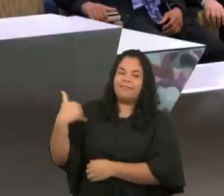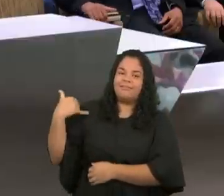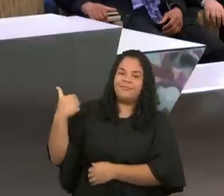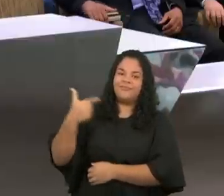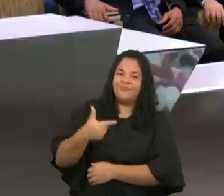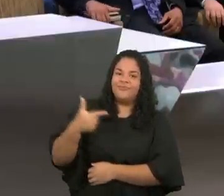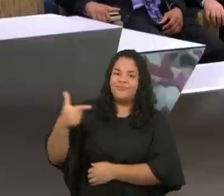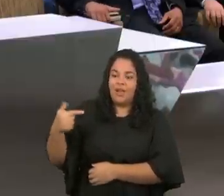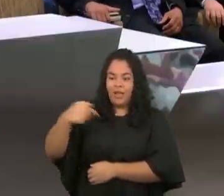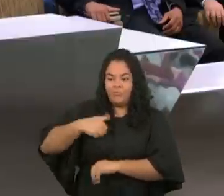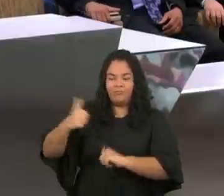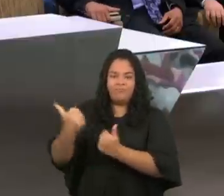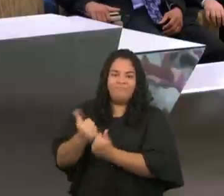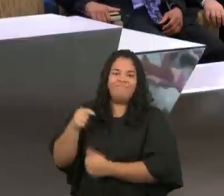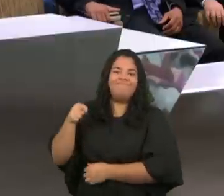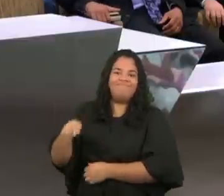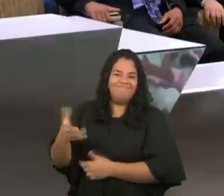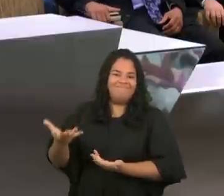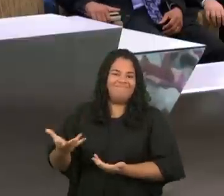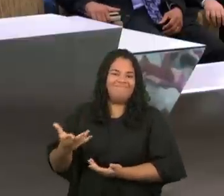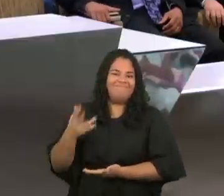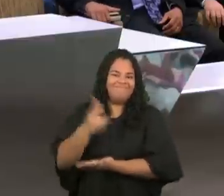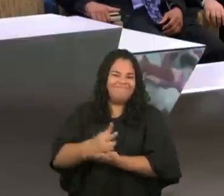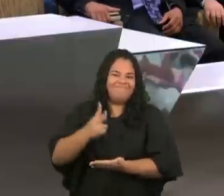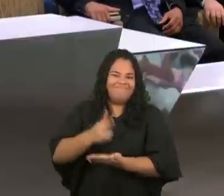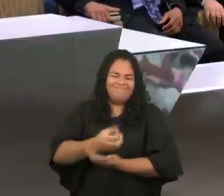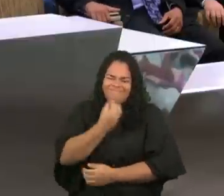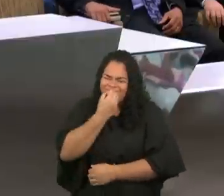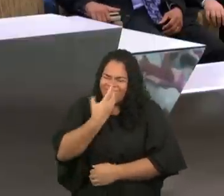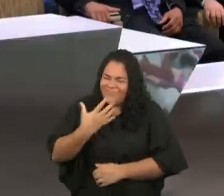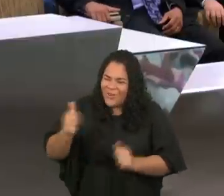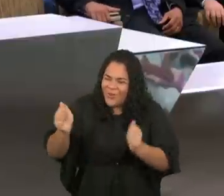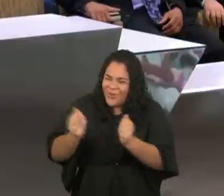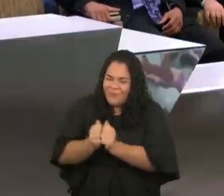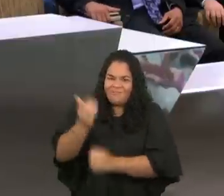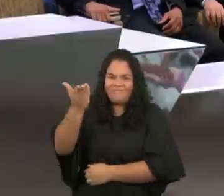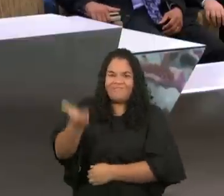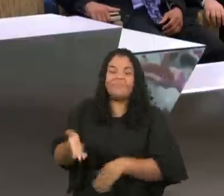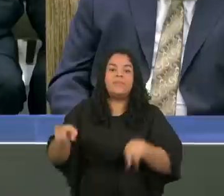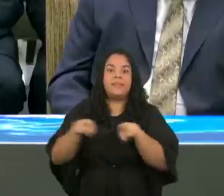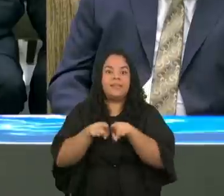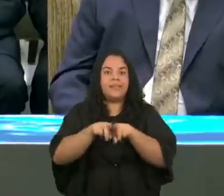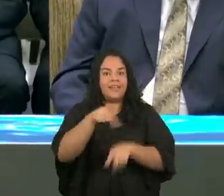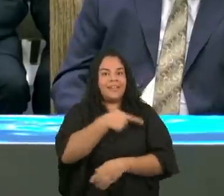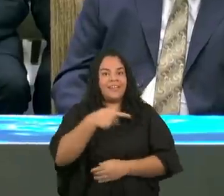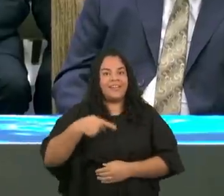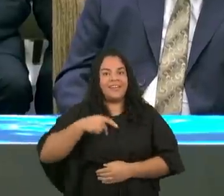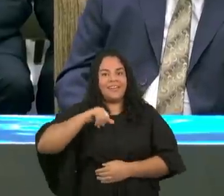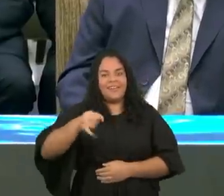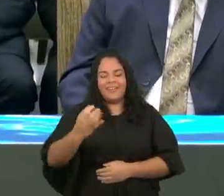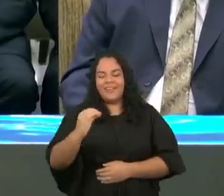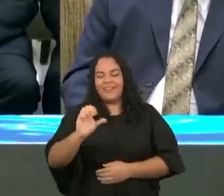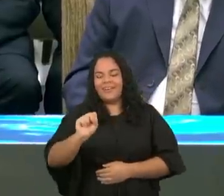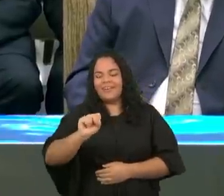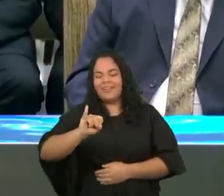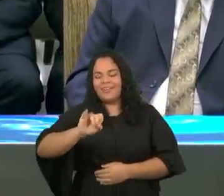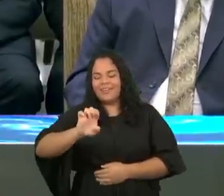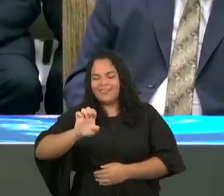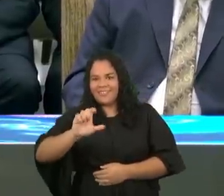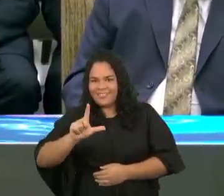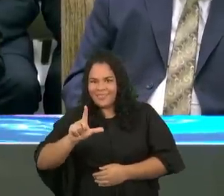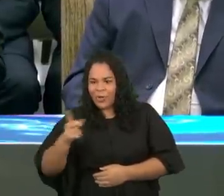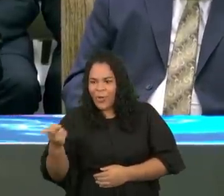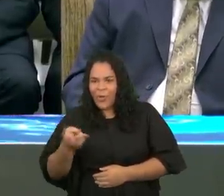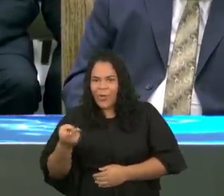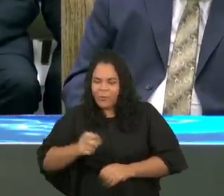é sempre muito bom estar perto do pastor Jefferson e pastor Josiel, que eu sei que se esforçaram muito por este encontro.